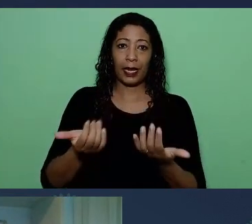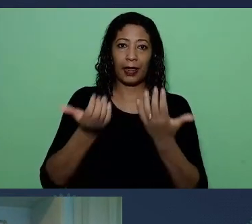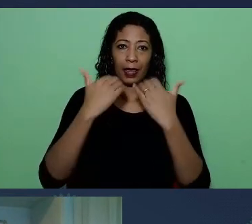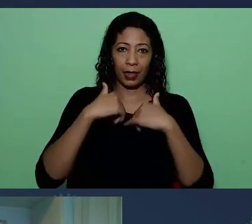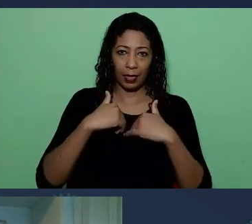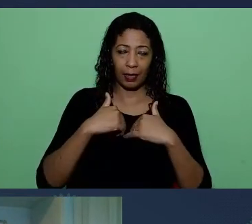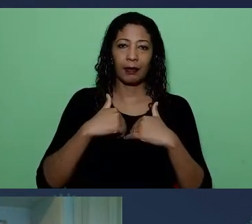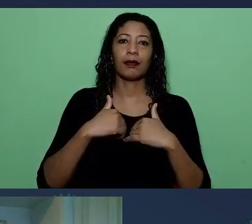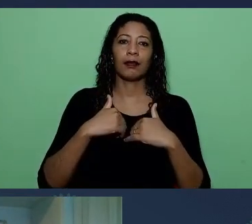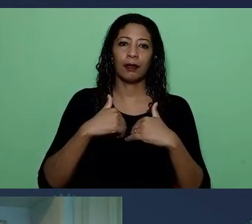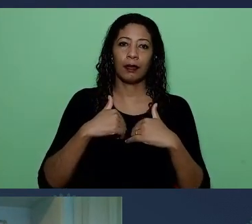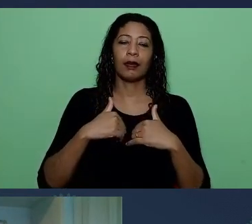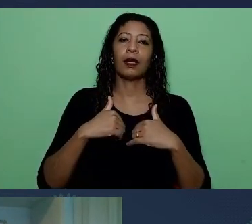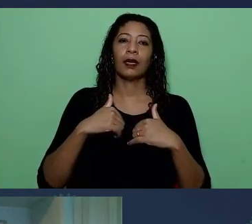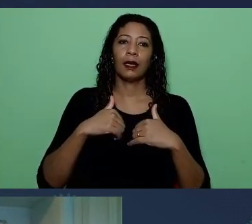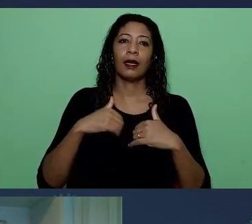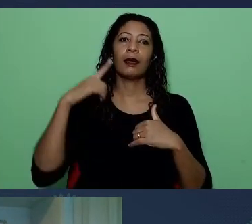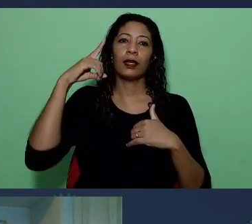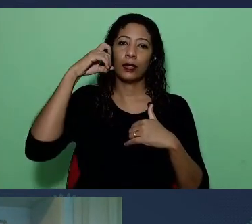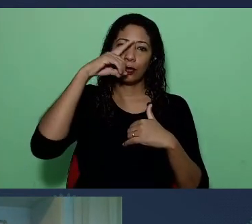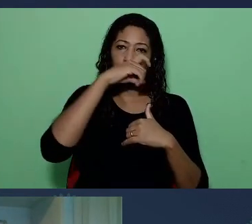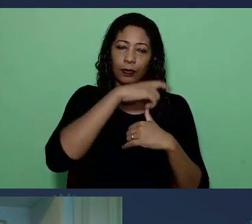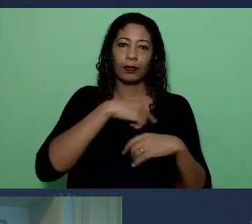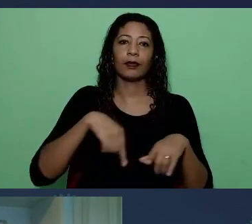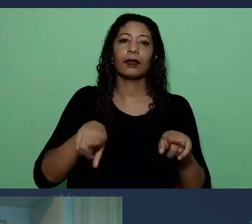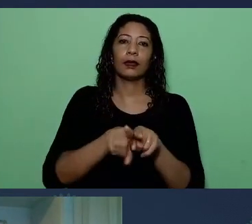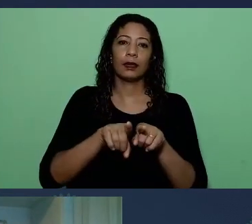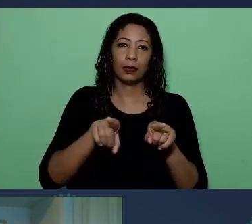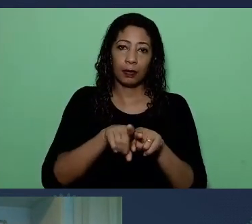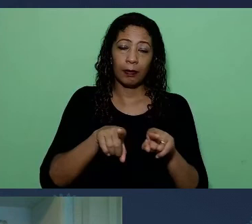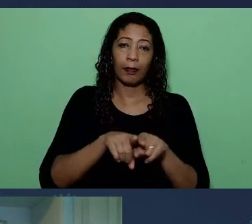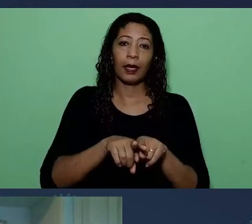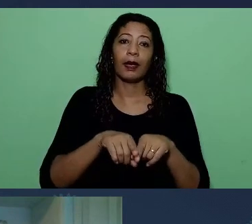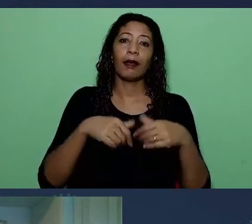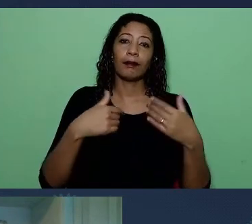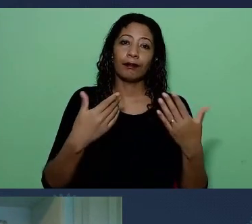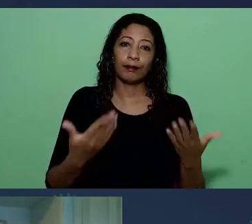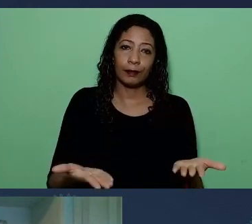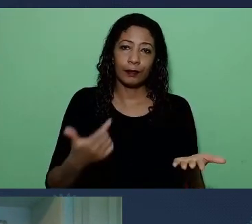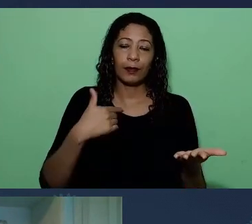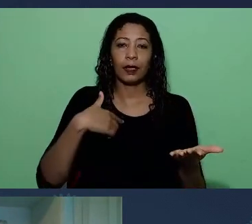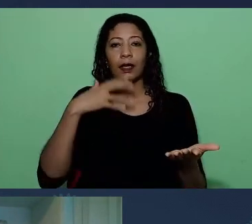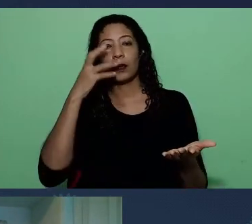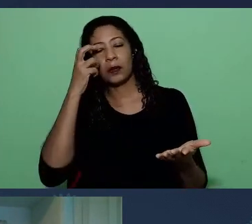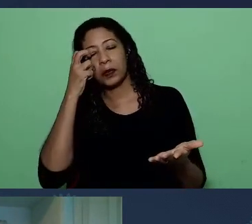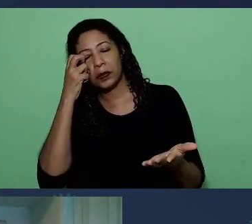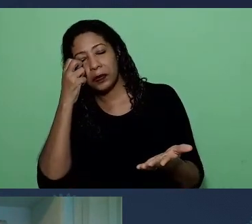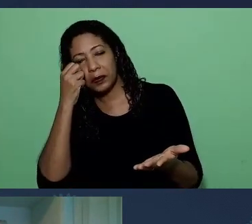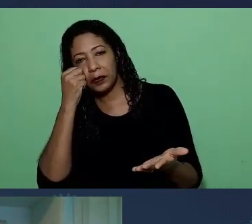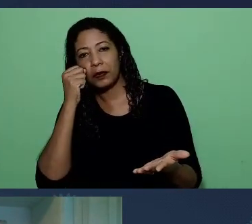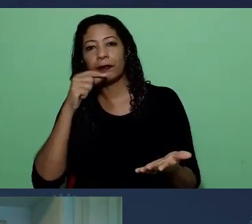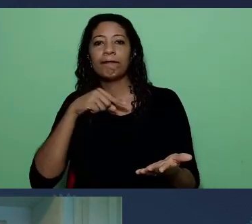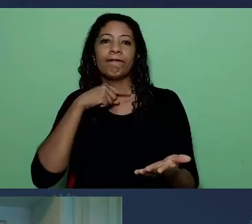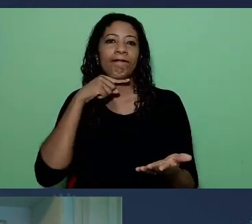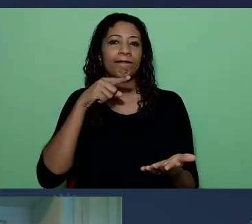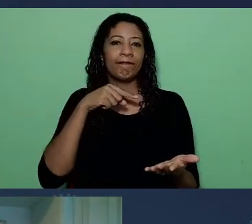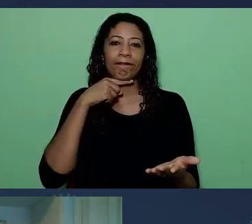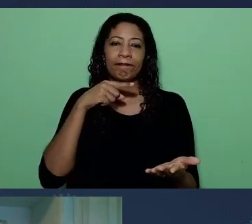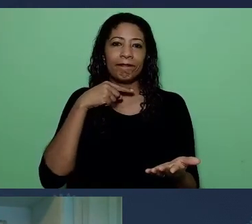é comprometido com a doença, afeta também a questão do sono. Então, existem vários estudos